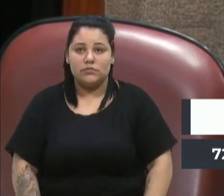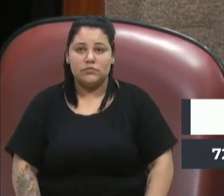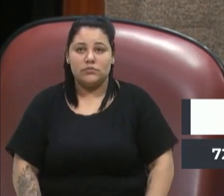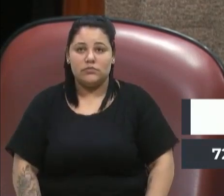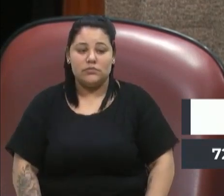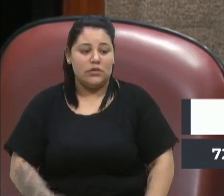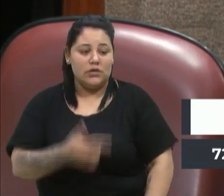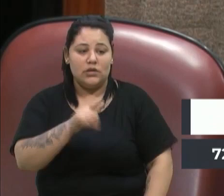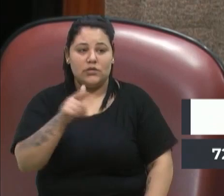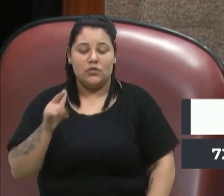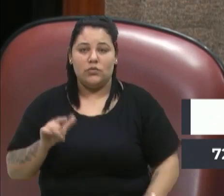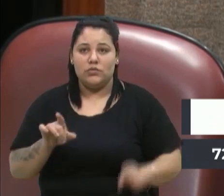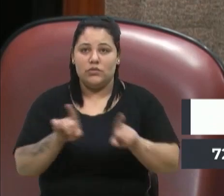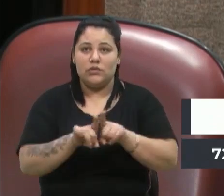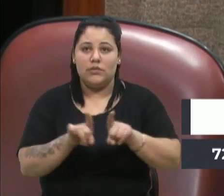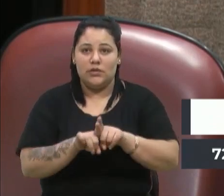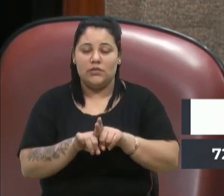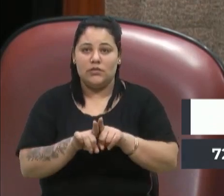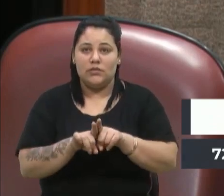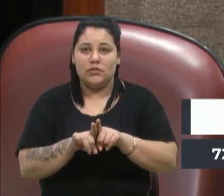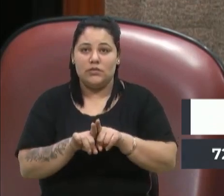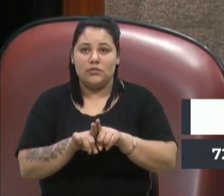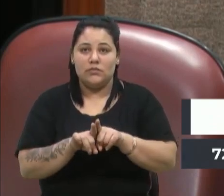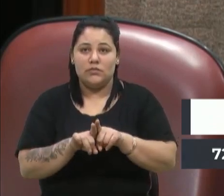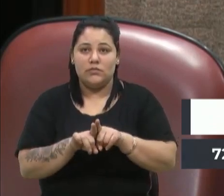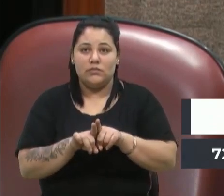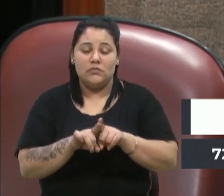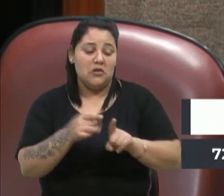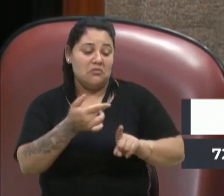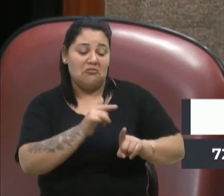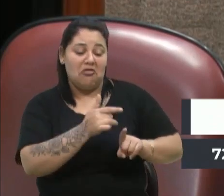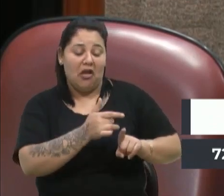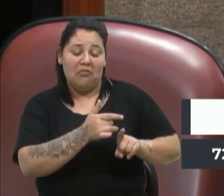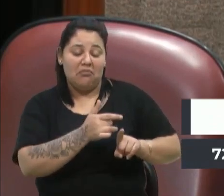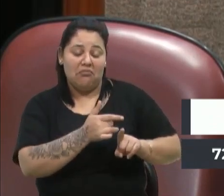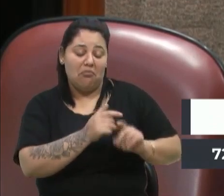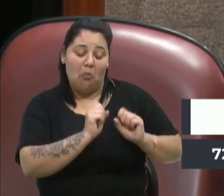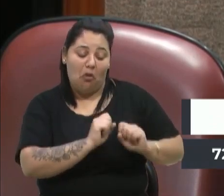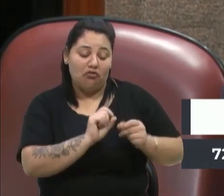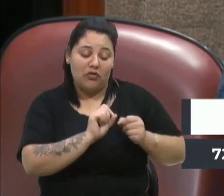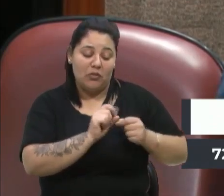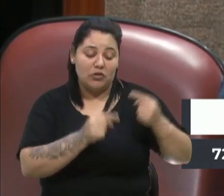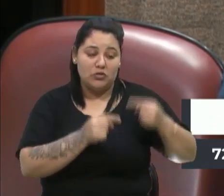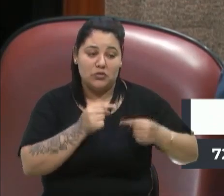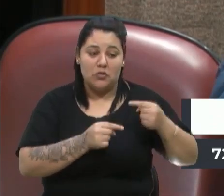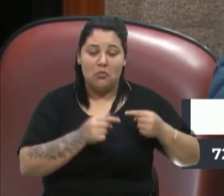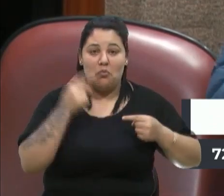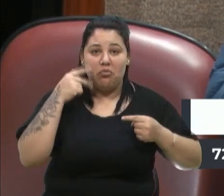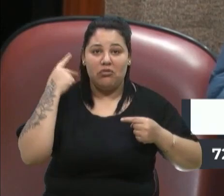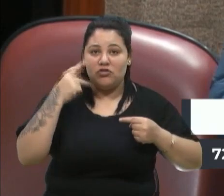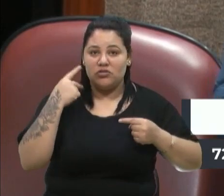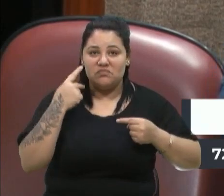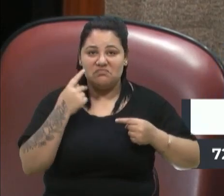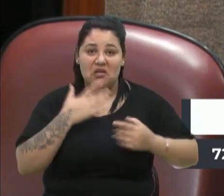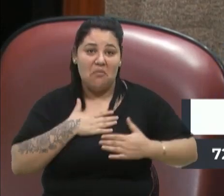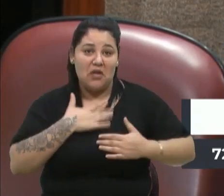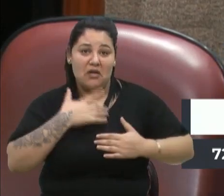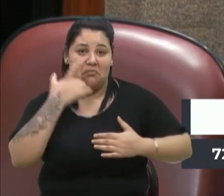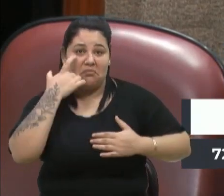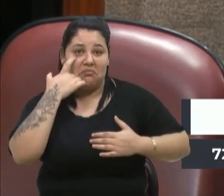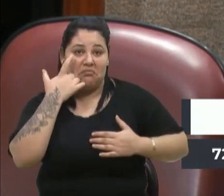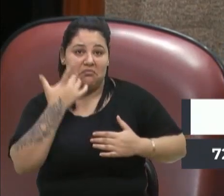e as demais né que não geram poderiam ser feito debate político aqui então na minha visão né